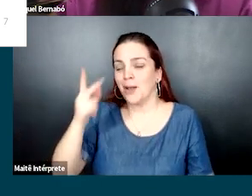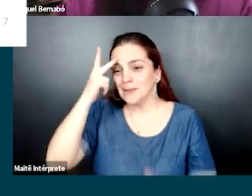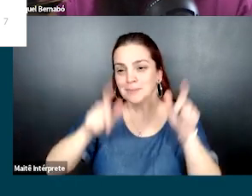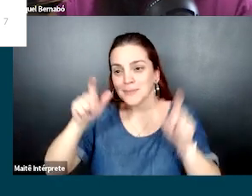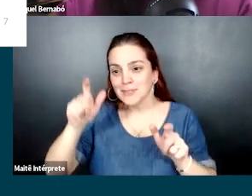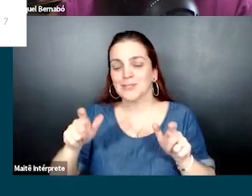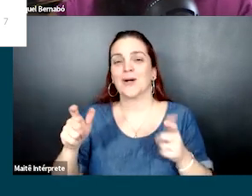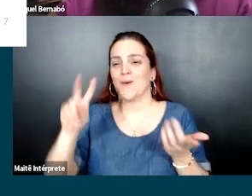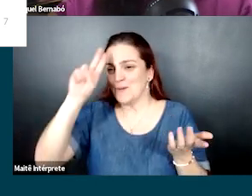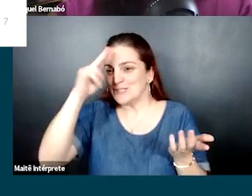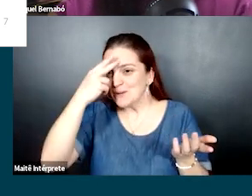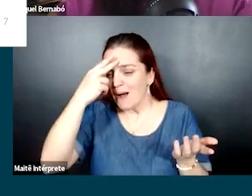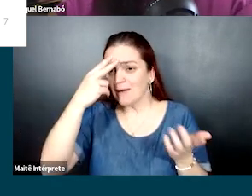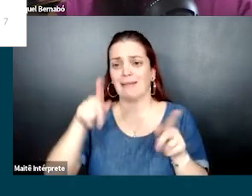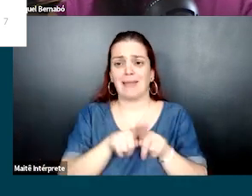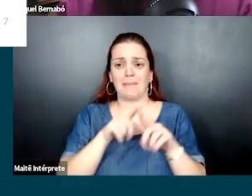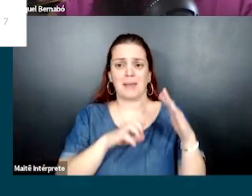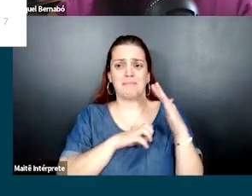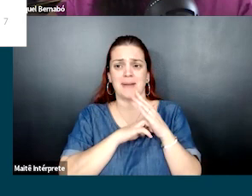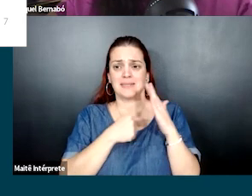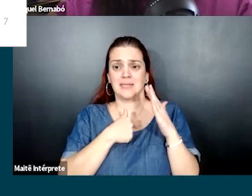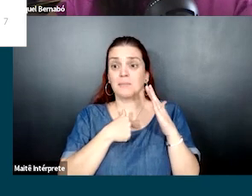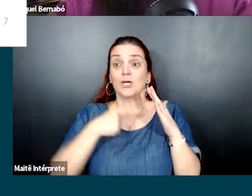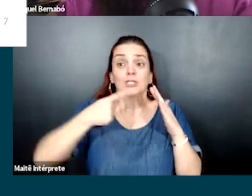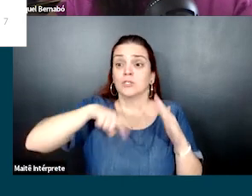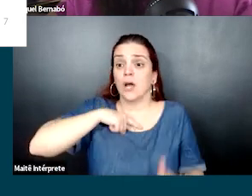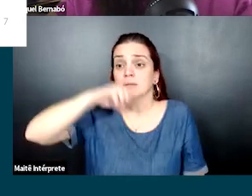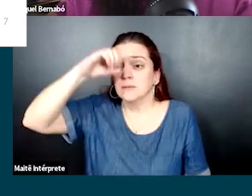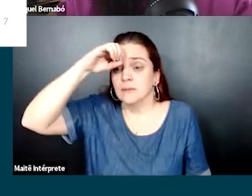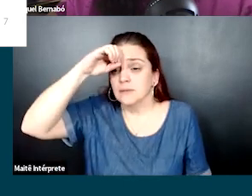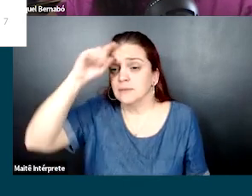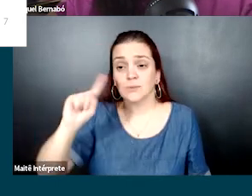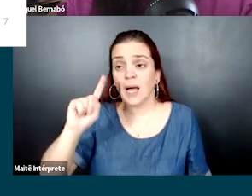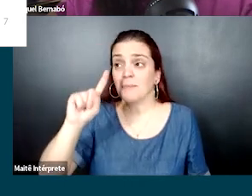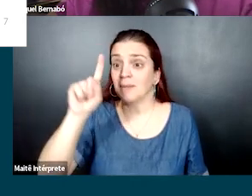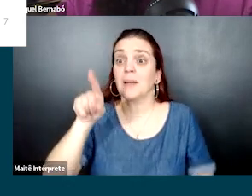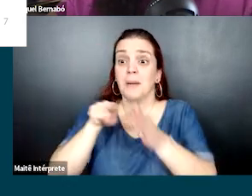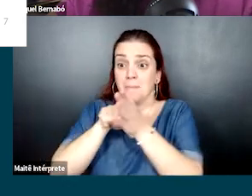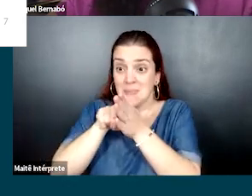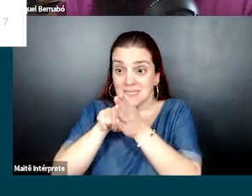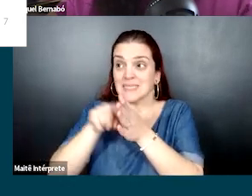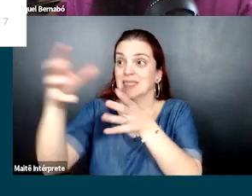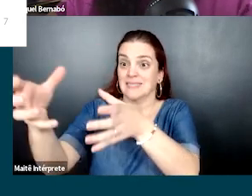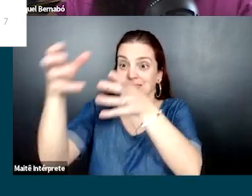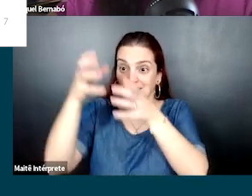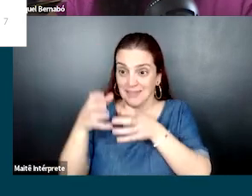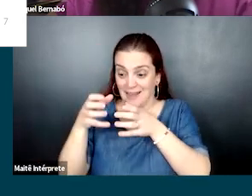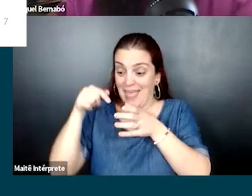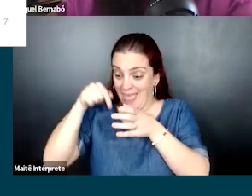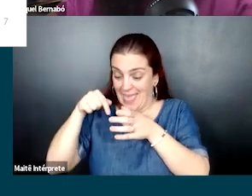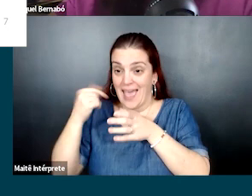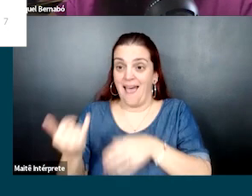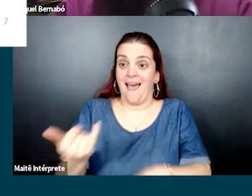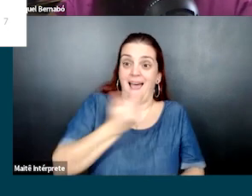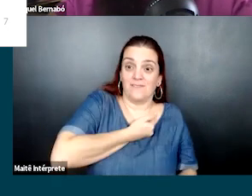social quanto para o próprio negócio e, claro, para os usuários, só que a gente não tinha nenhuma visibilidade até aquele momento. Se a pesquisa não tivesse existido, a gente